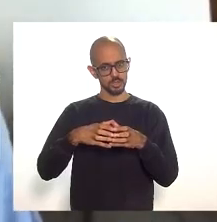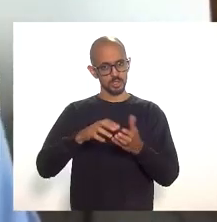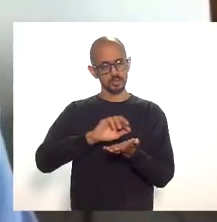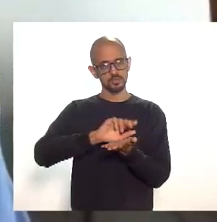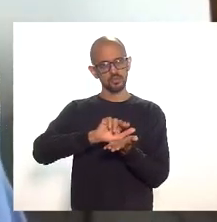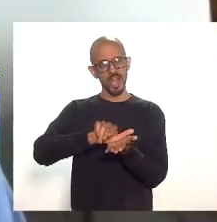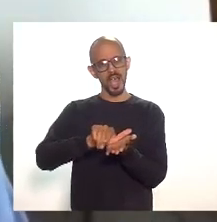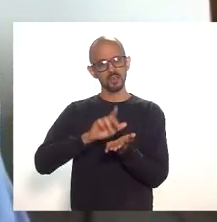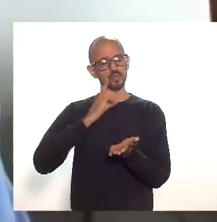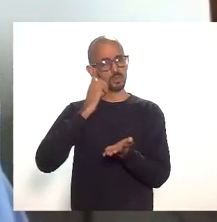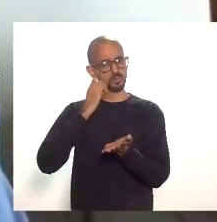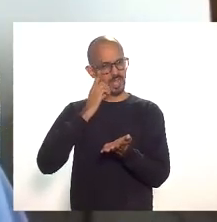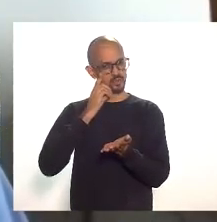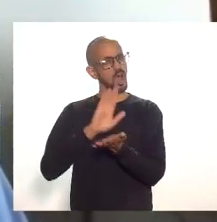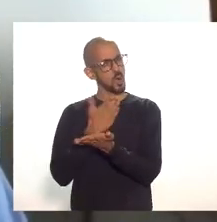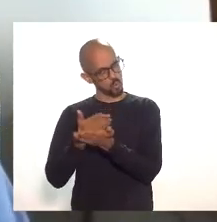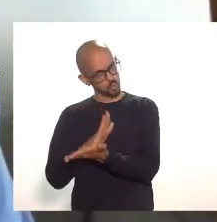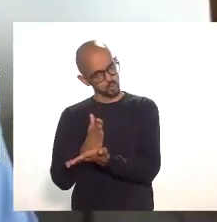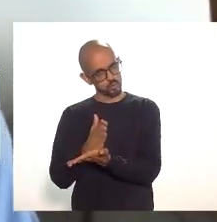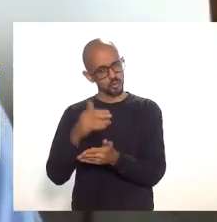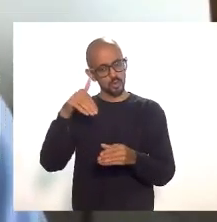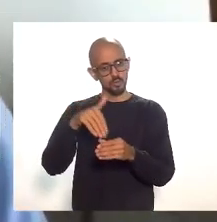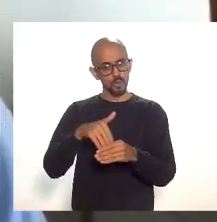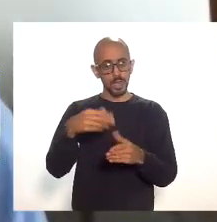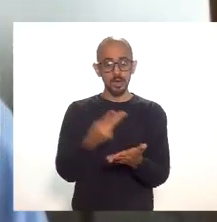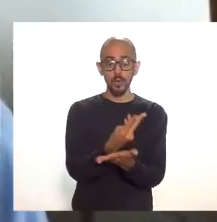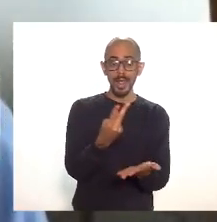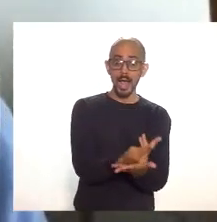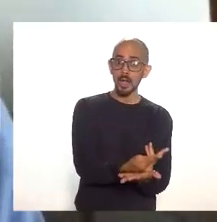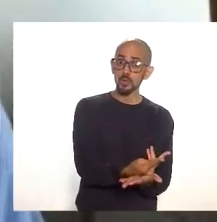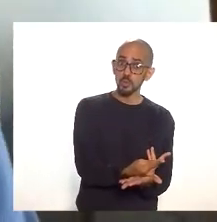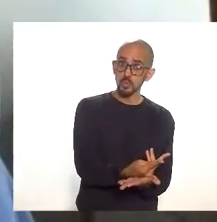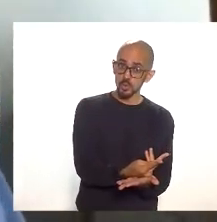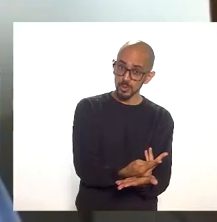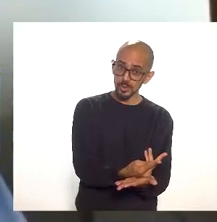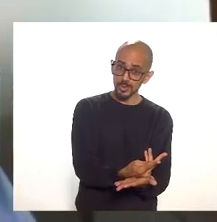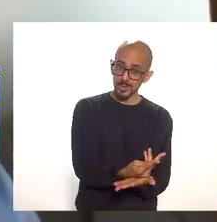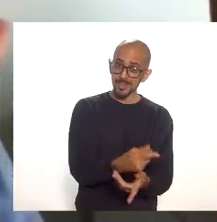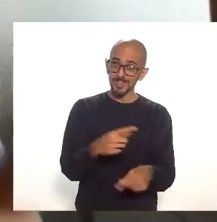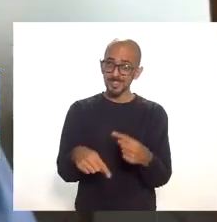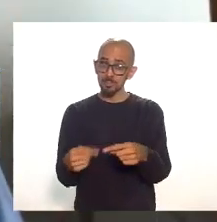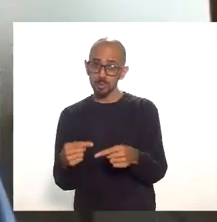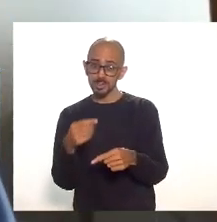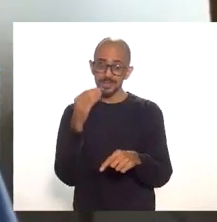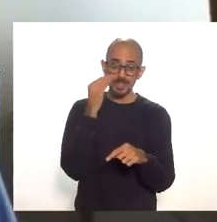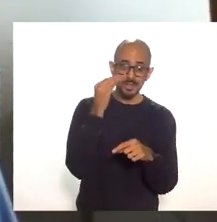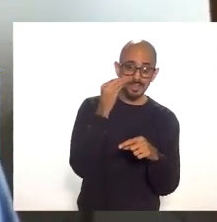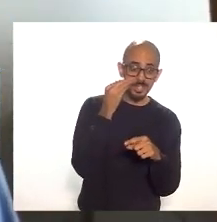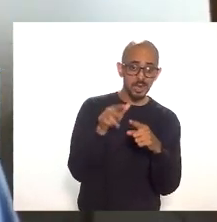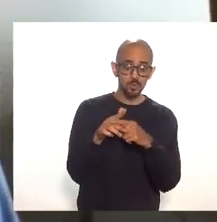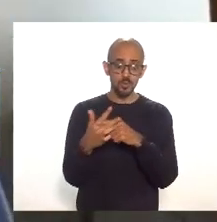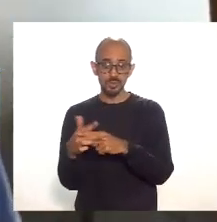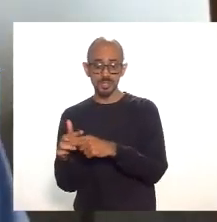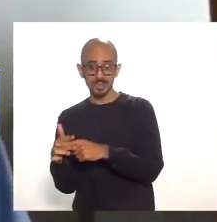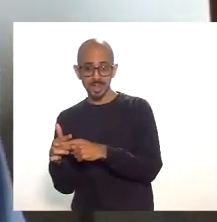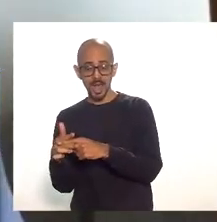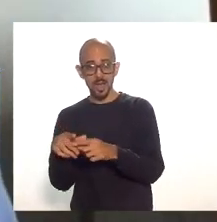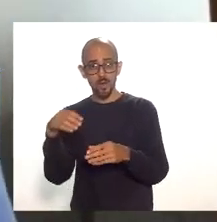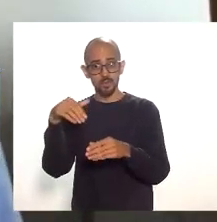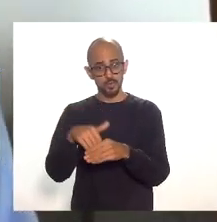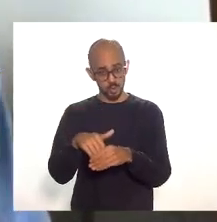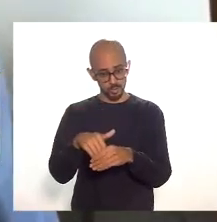deputados, alguns, votaram errado e depois tentaram consertar os seus